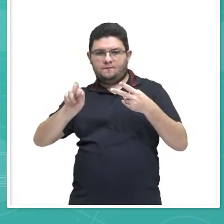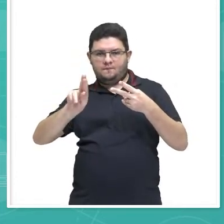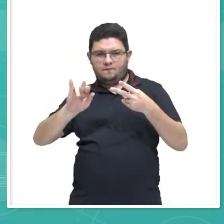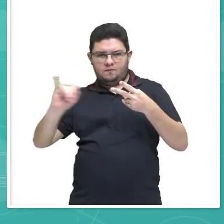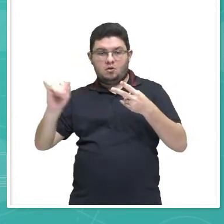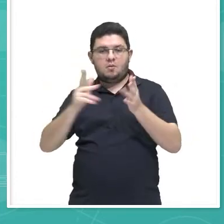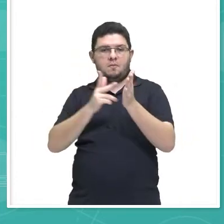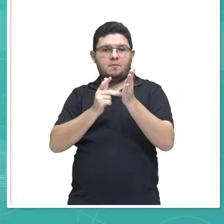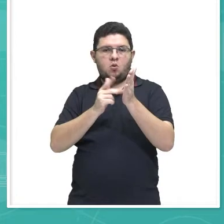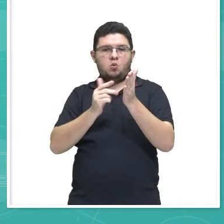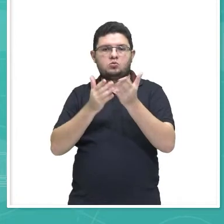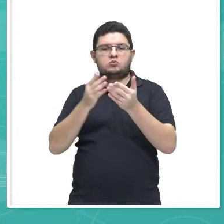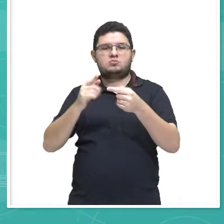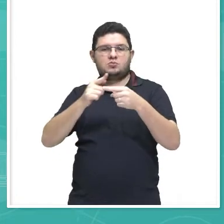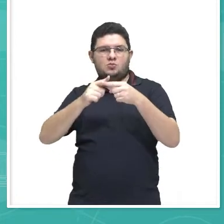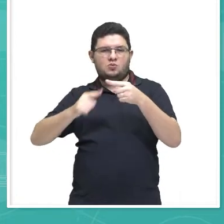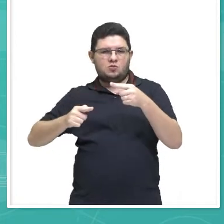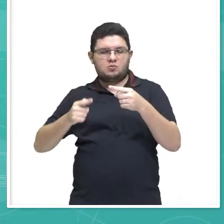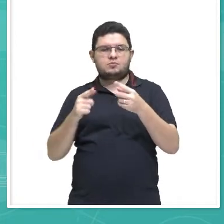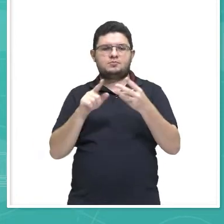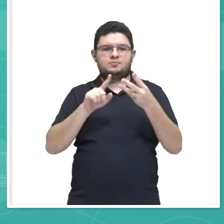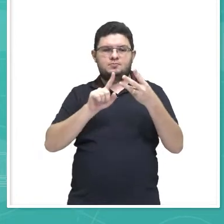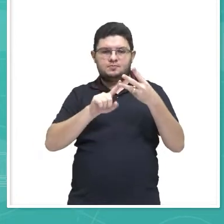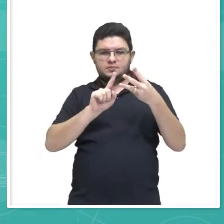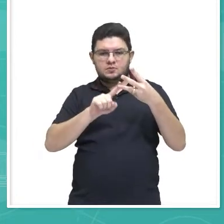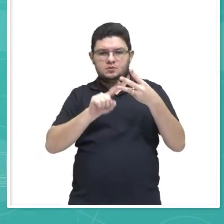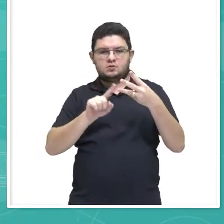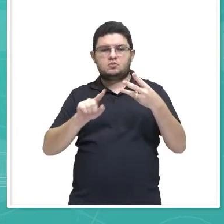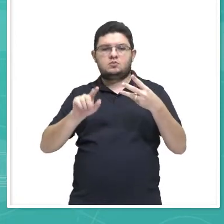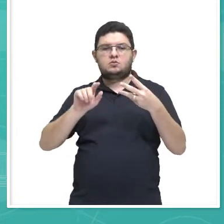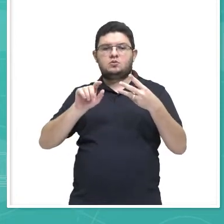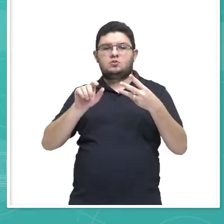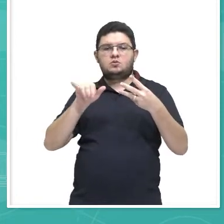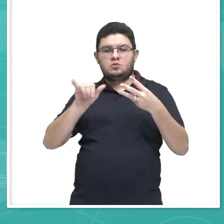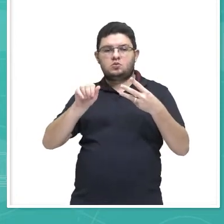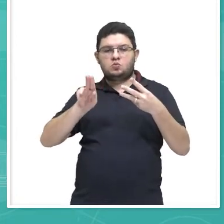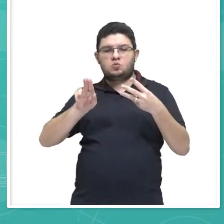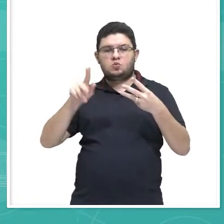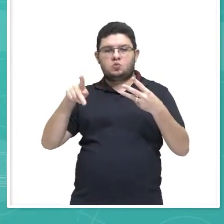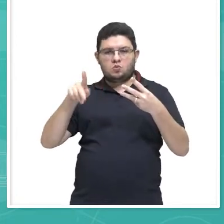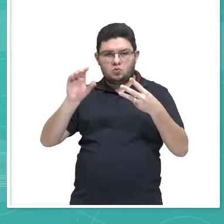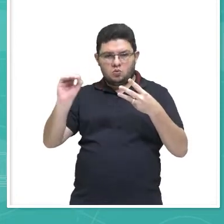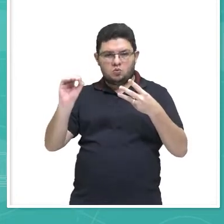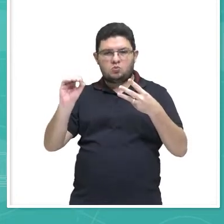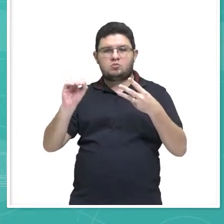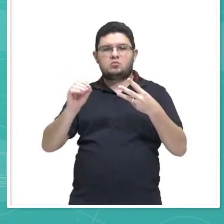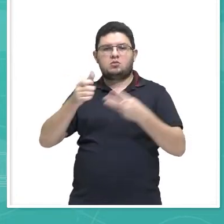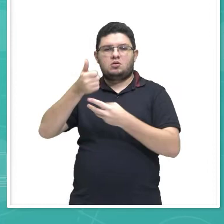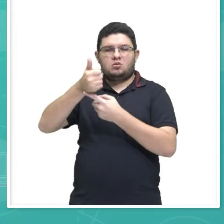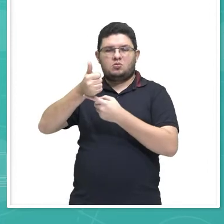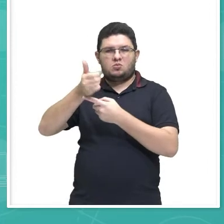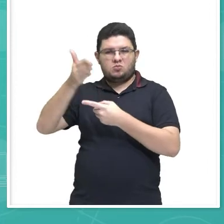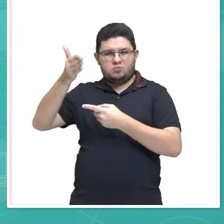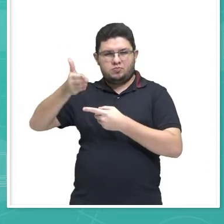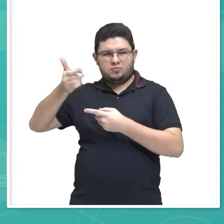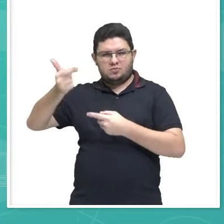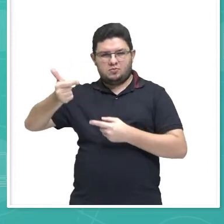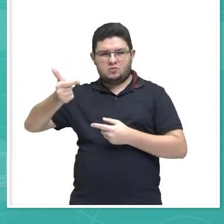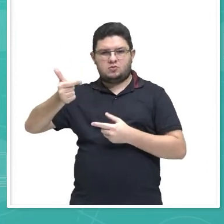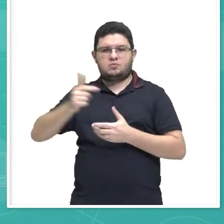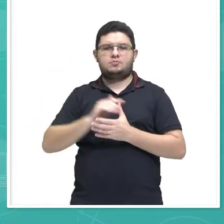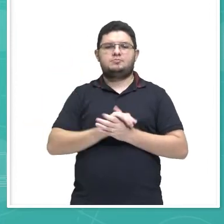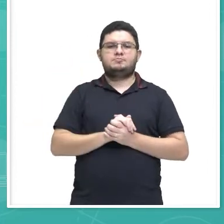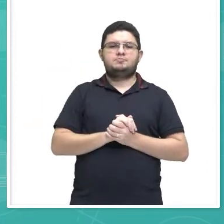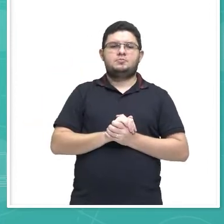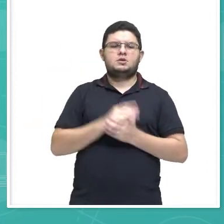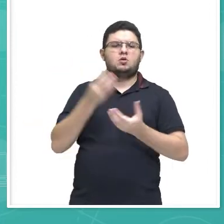e o Yuko, que é um terço de um ponto. Tá? Então, como que se dá